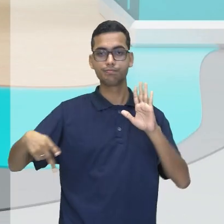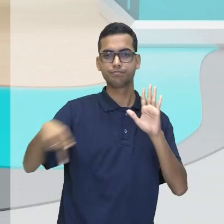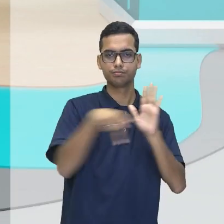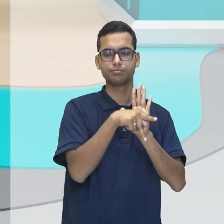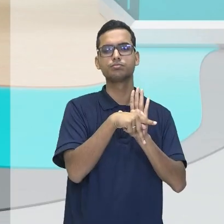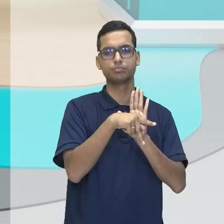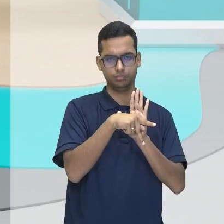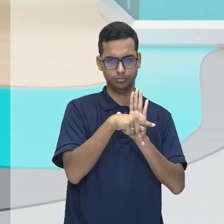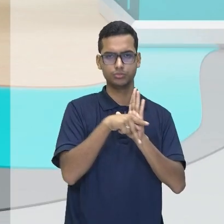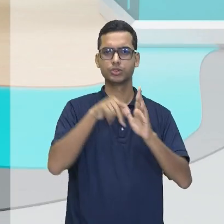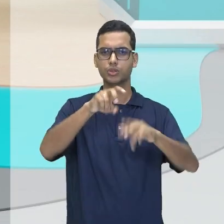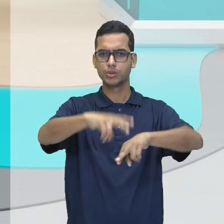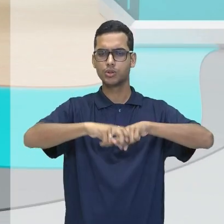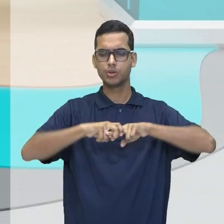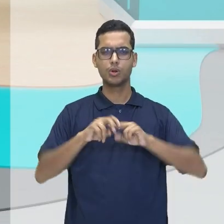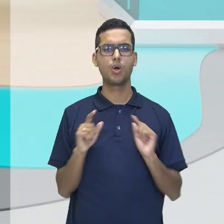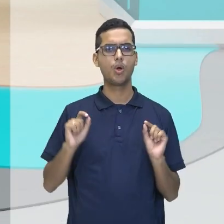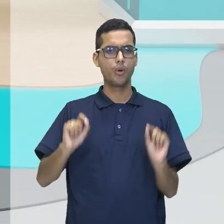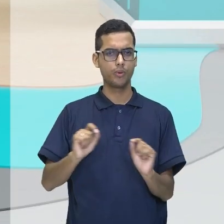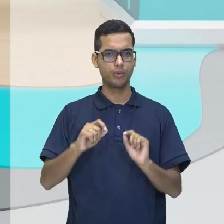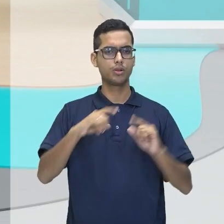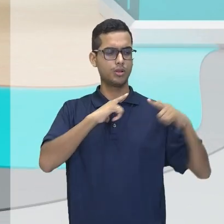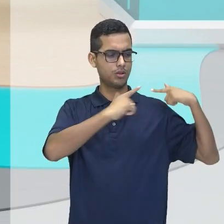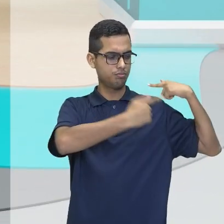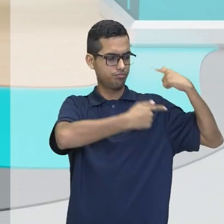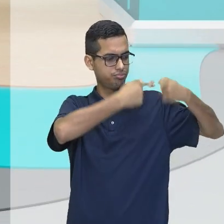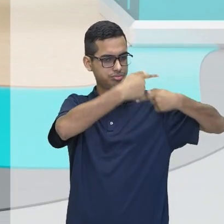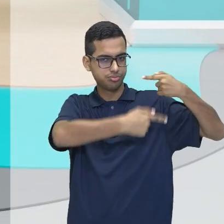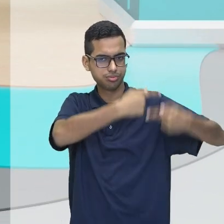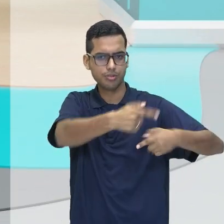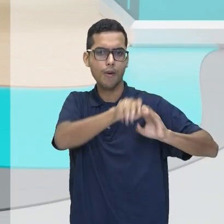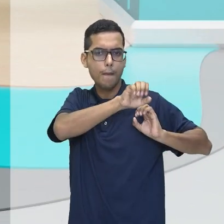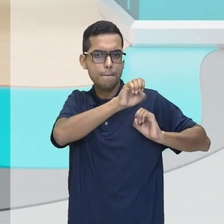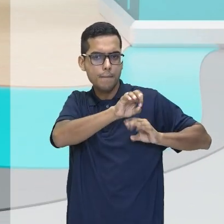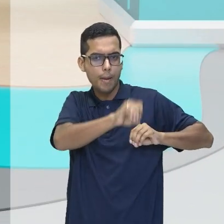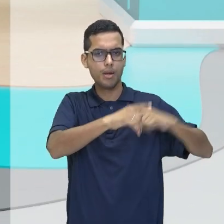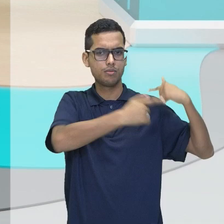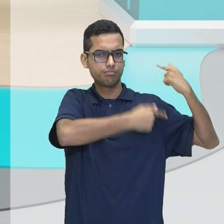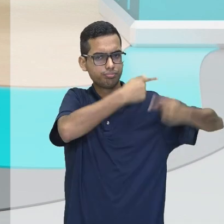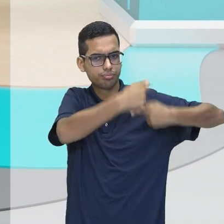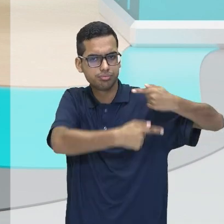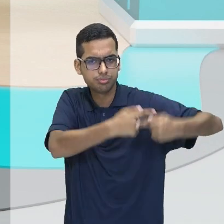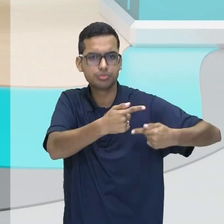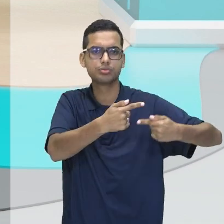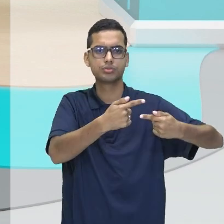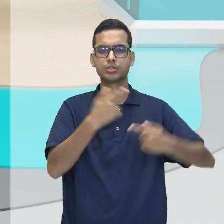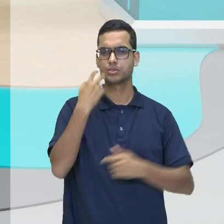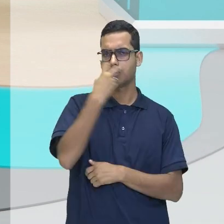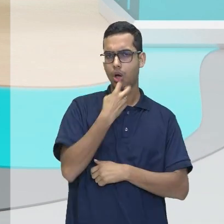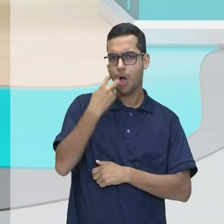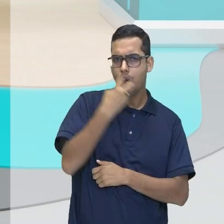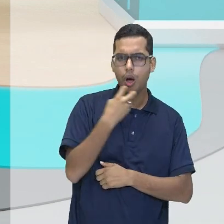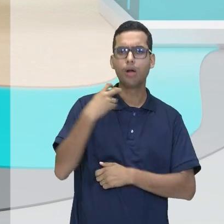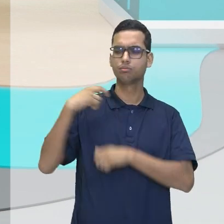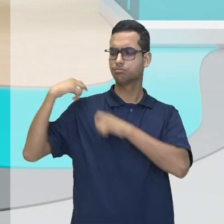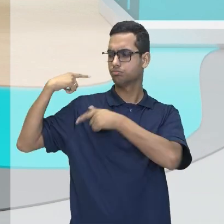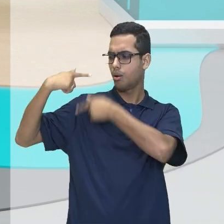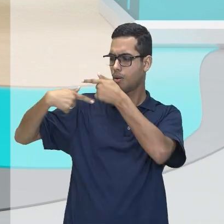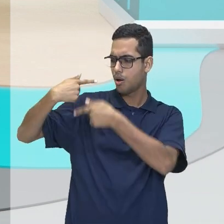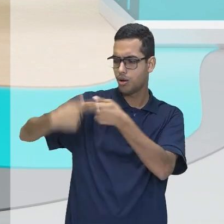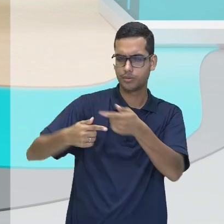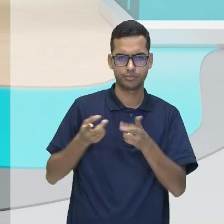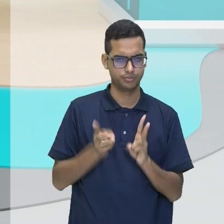geradas vai passando de geração em geração de forma oral. Vamos iniciar agora,